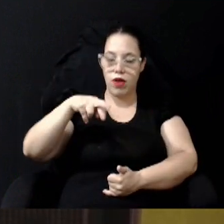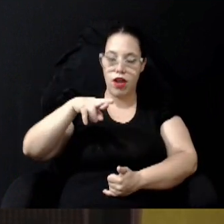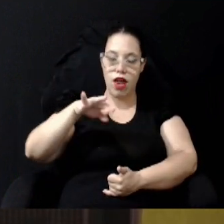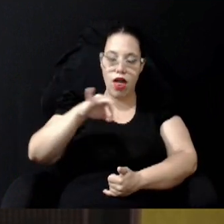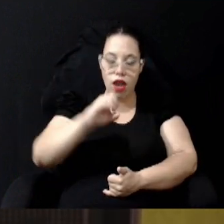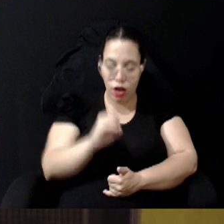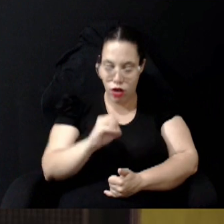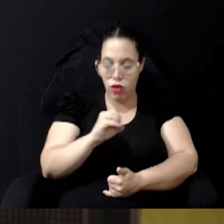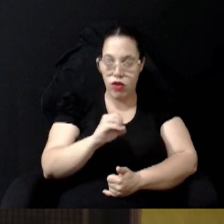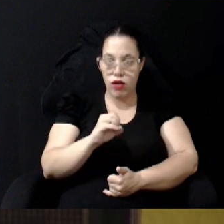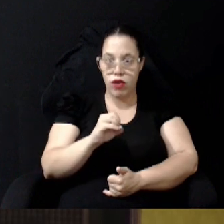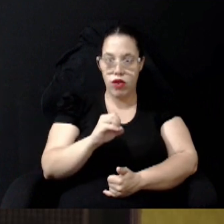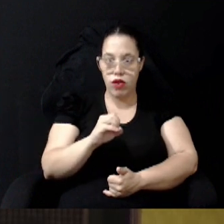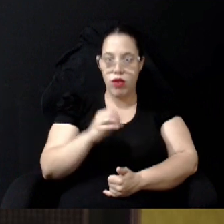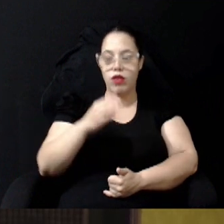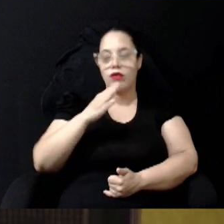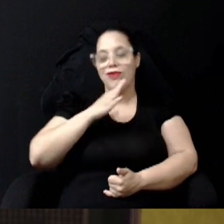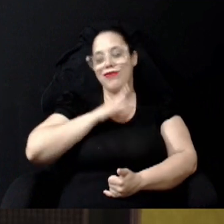nosso querido